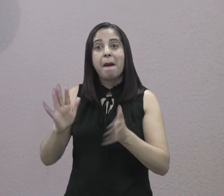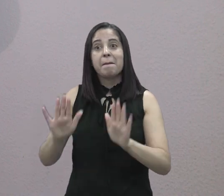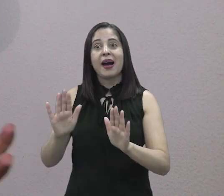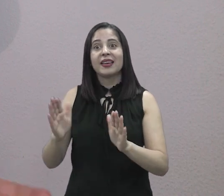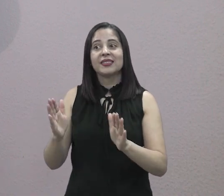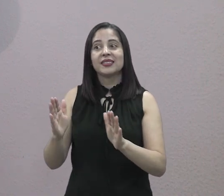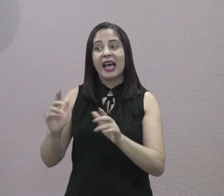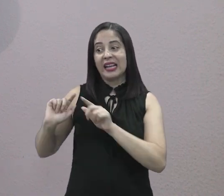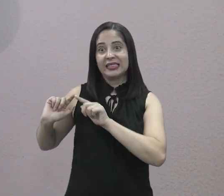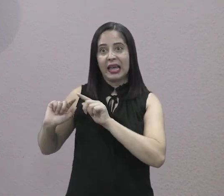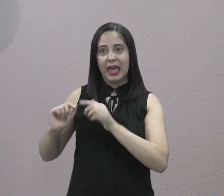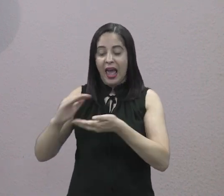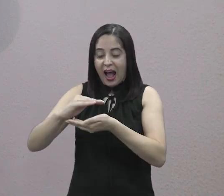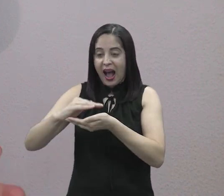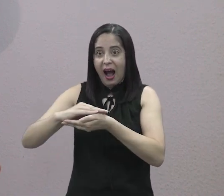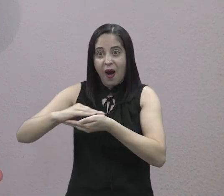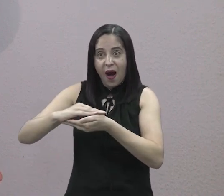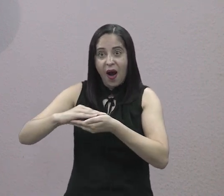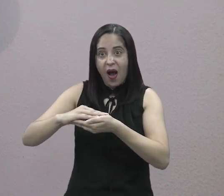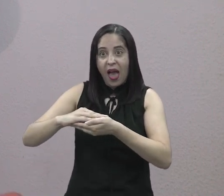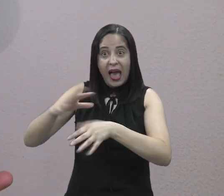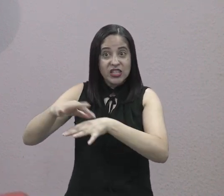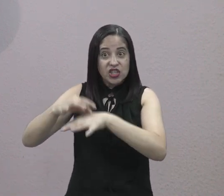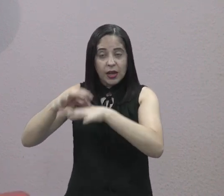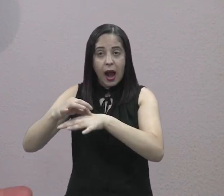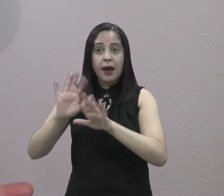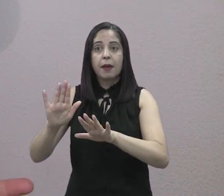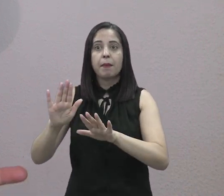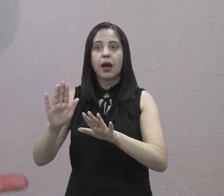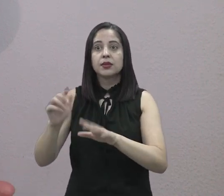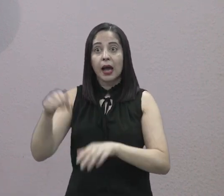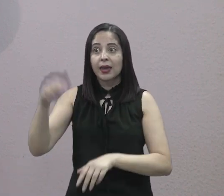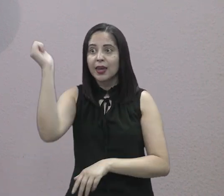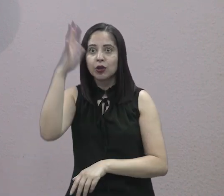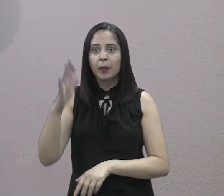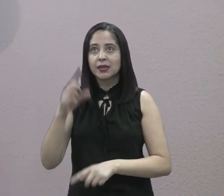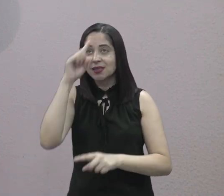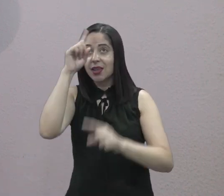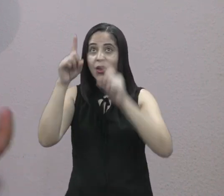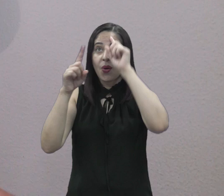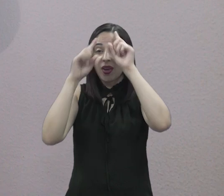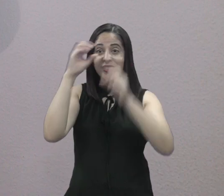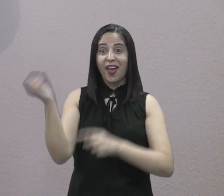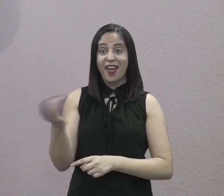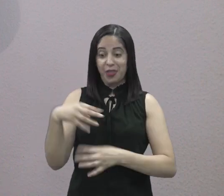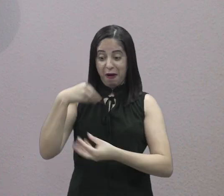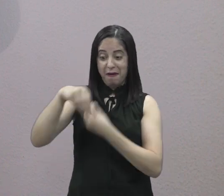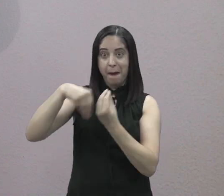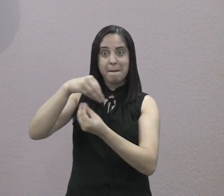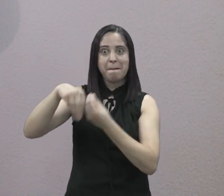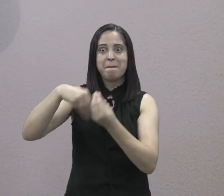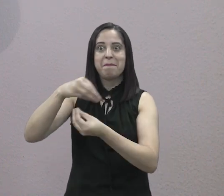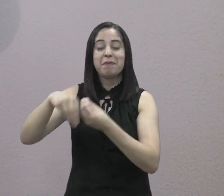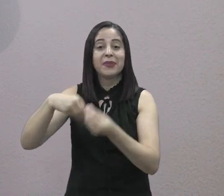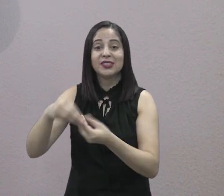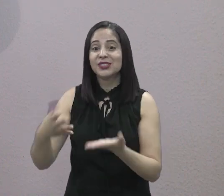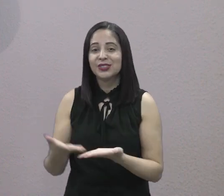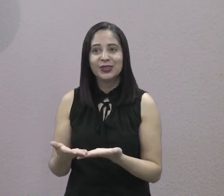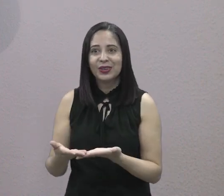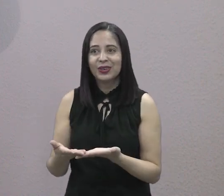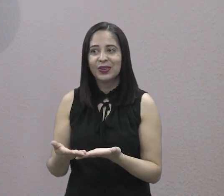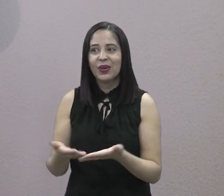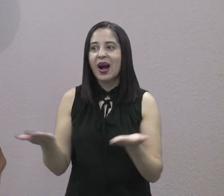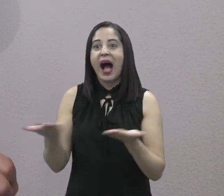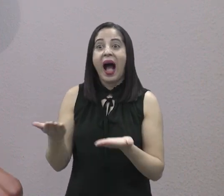esfirra tradicional é de carne ou de verdura, mas o brasileiro é tão criativo, nós somos criativos, né? Então,